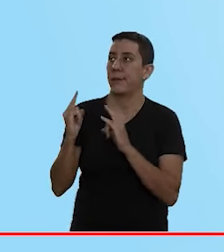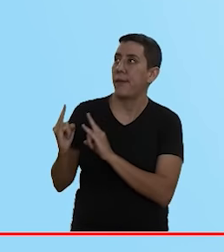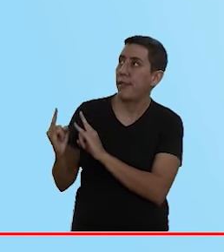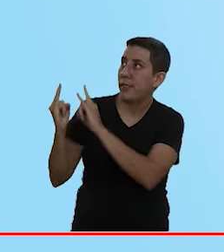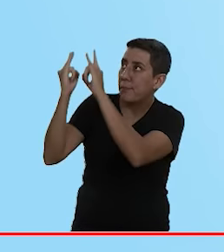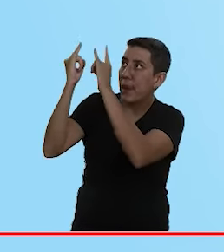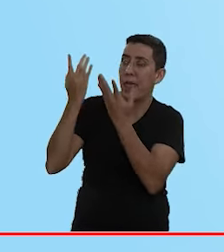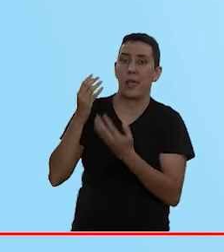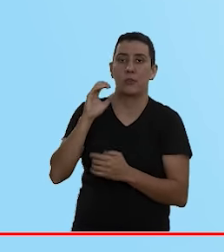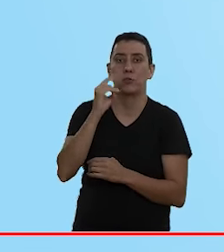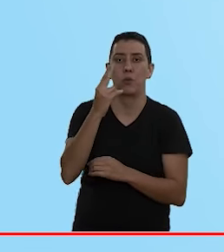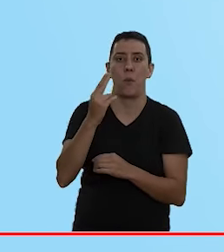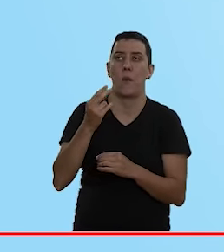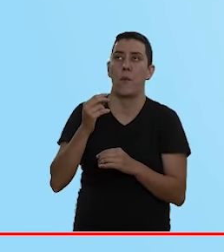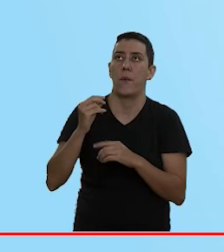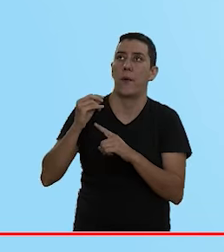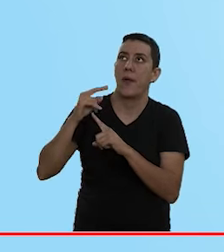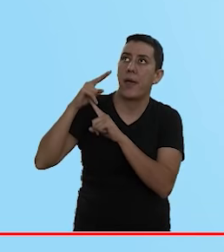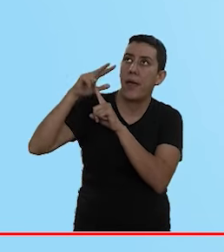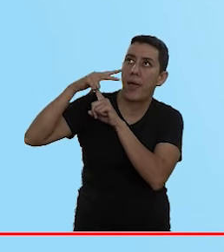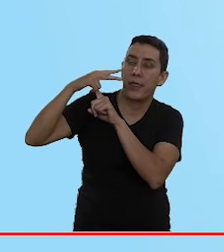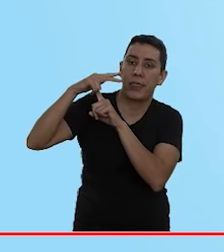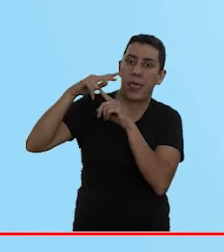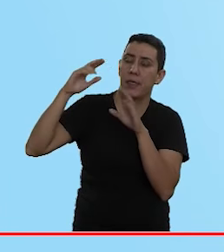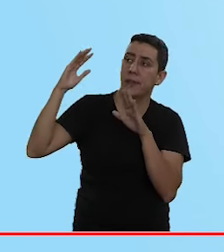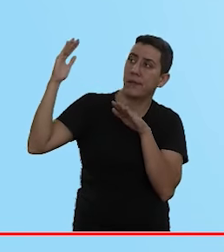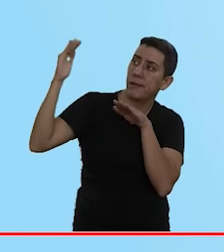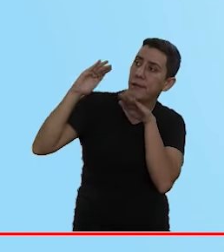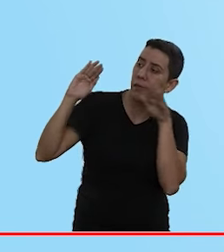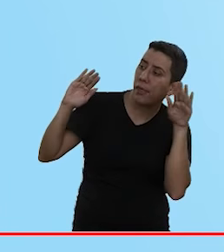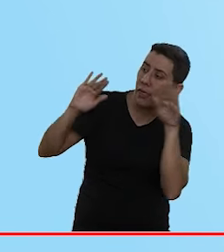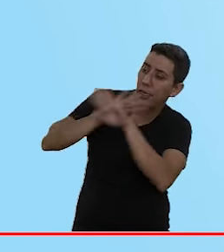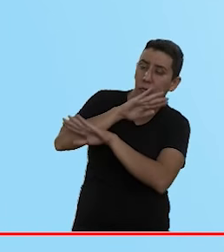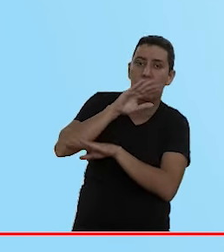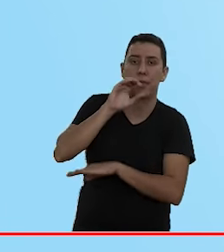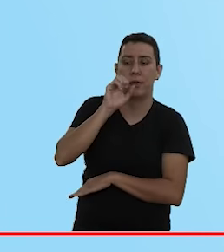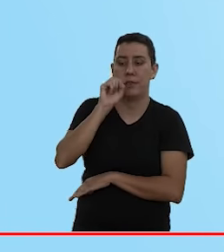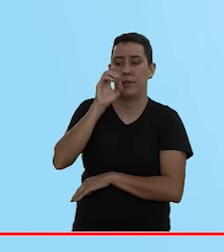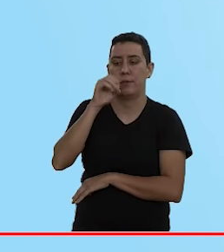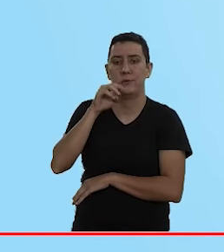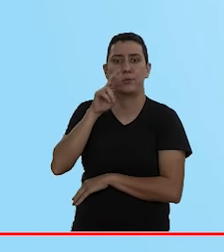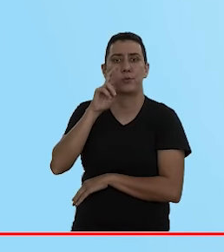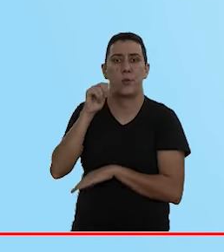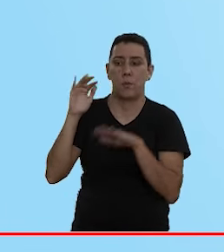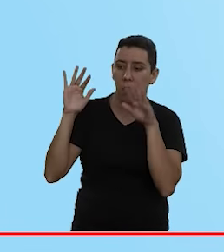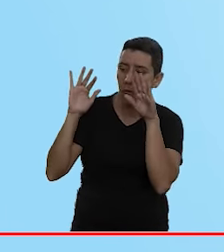torre, um edifício, você vai estar sombreando somente aquele módulo. Então, com isso,